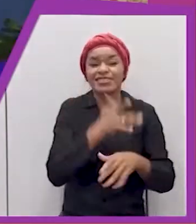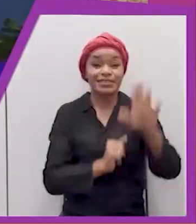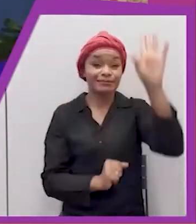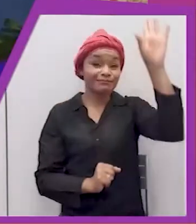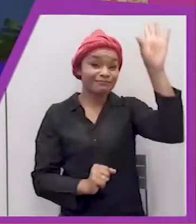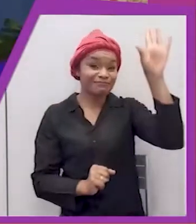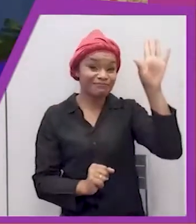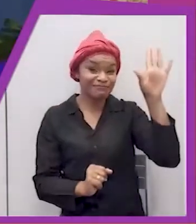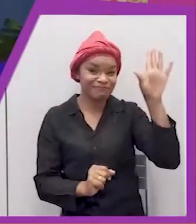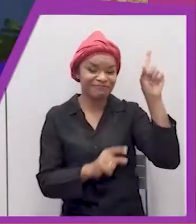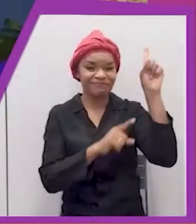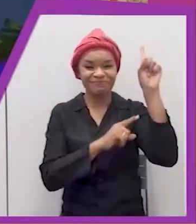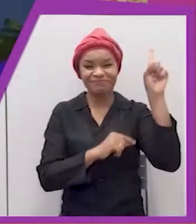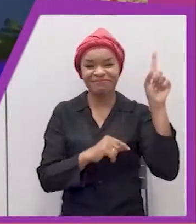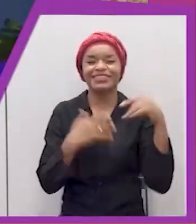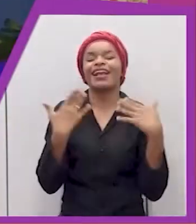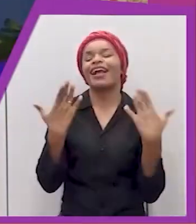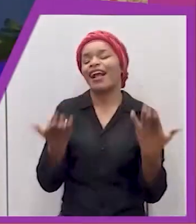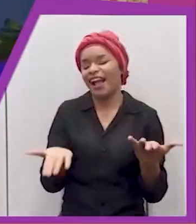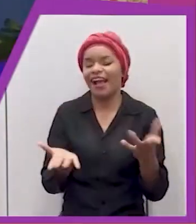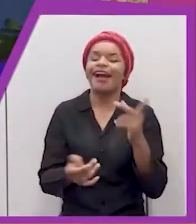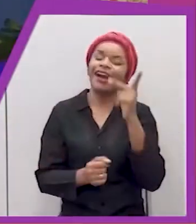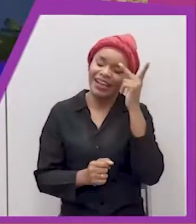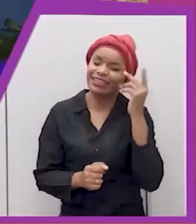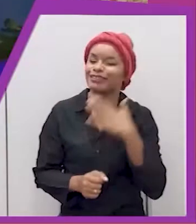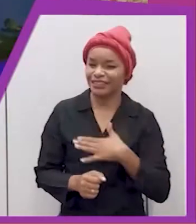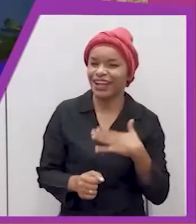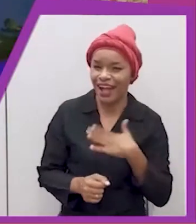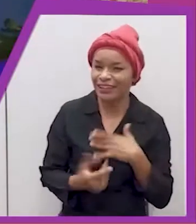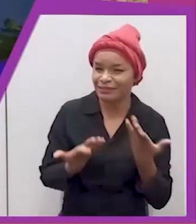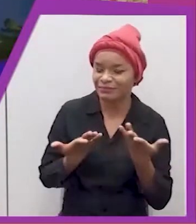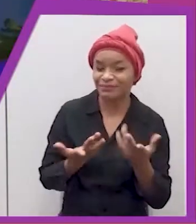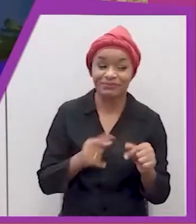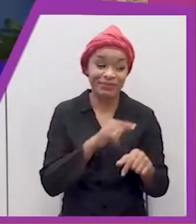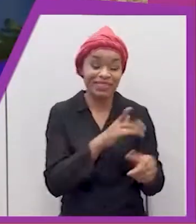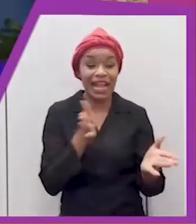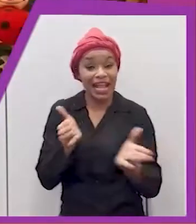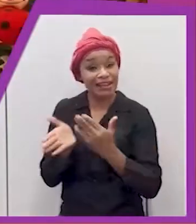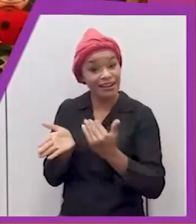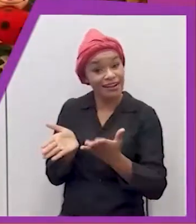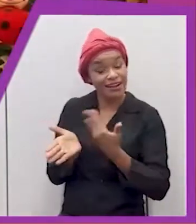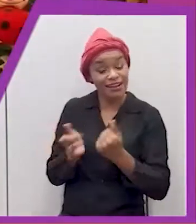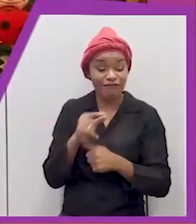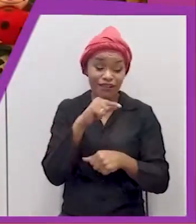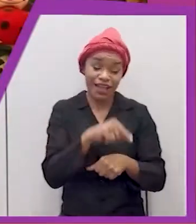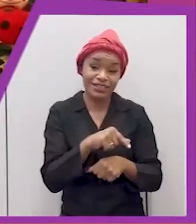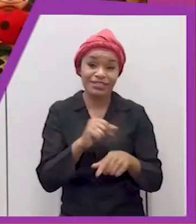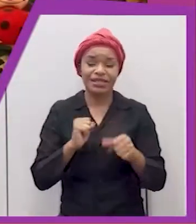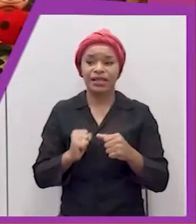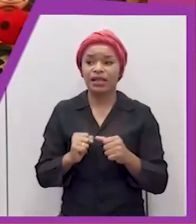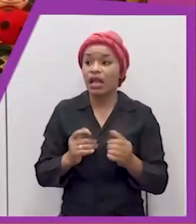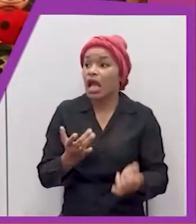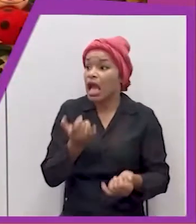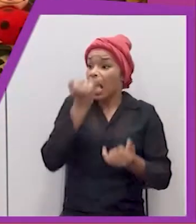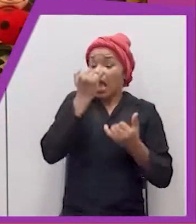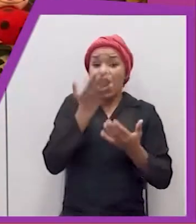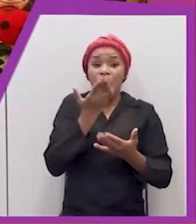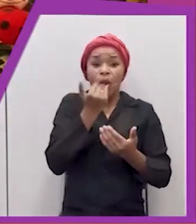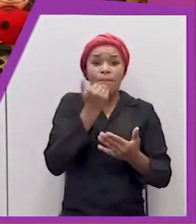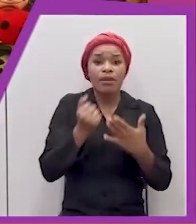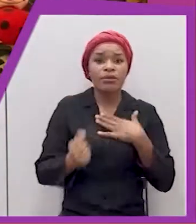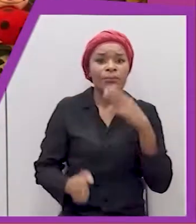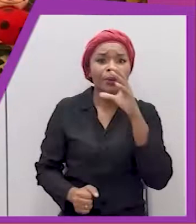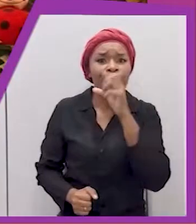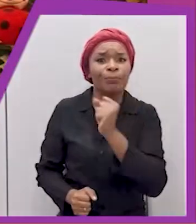quem ficou com vontade de comer um pão aquele com manteiga bem gostoso Levanta o Dedo e a gente